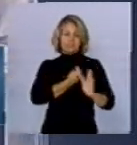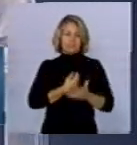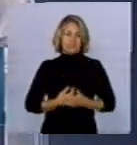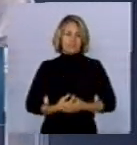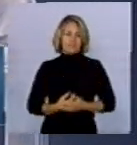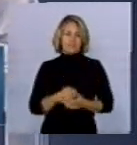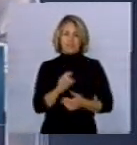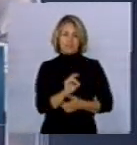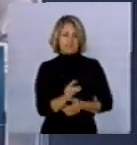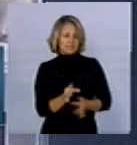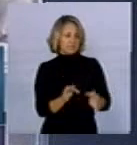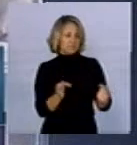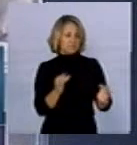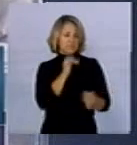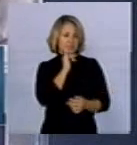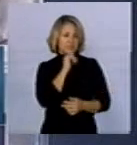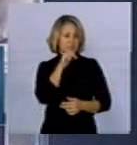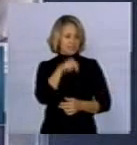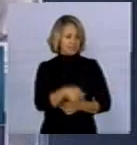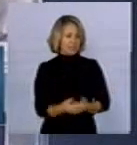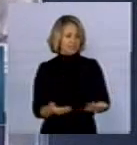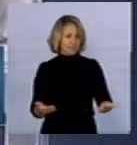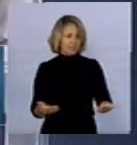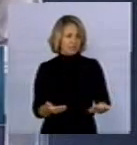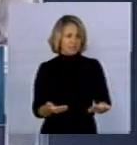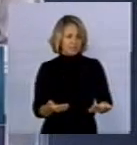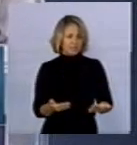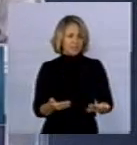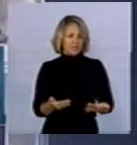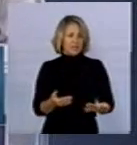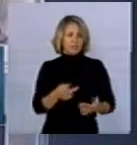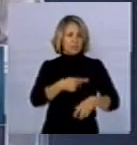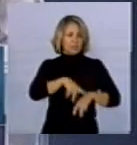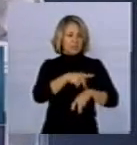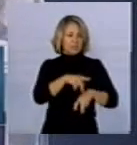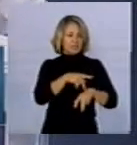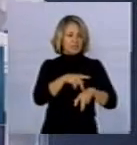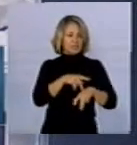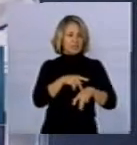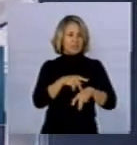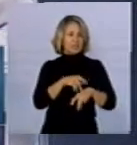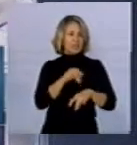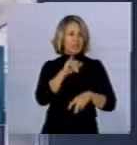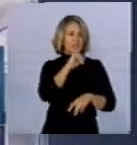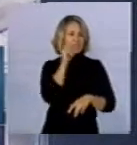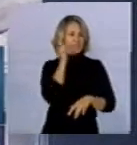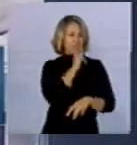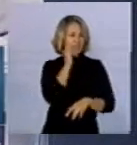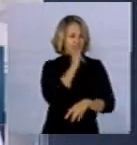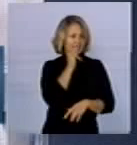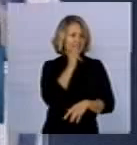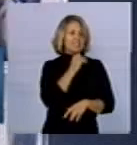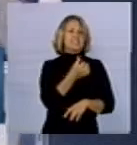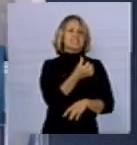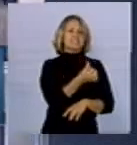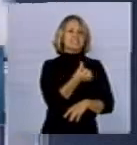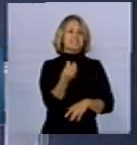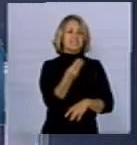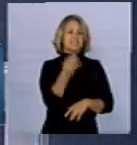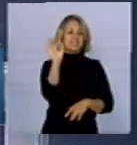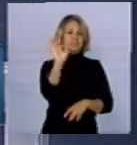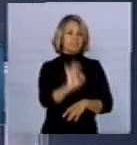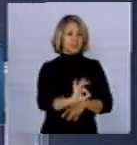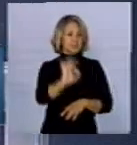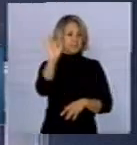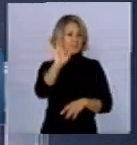ator por exemplo que aqui na Itália 73% a presença do produto